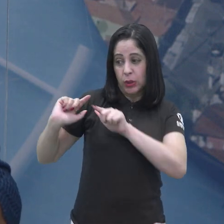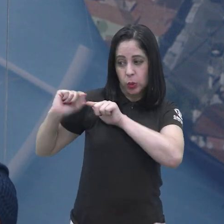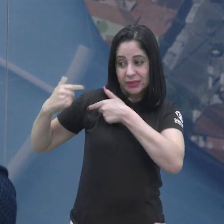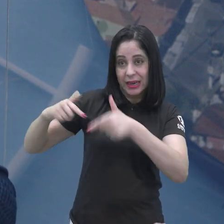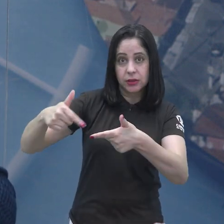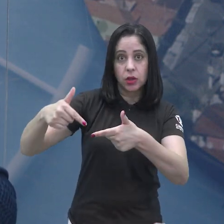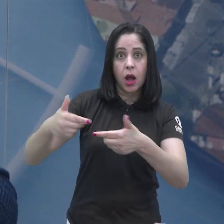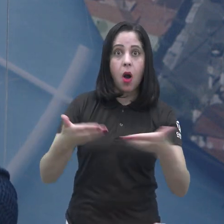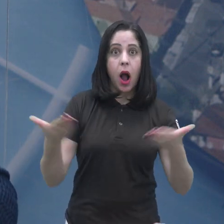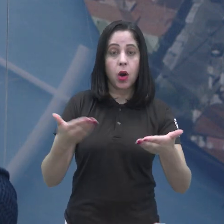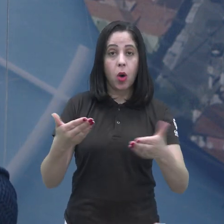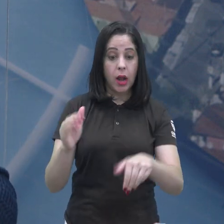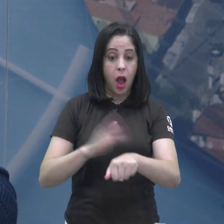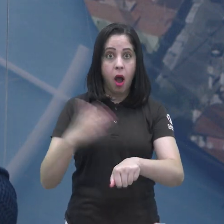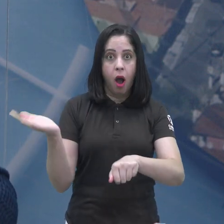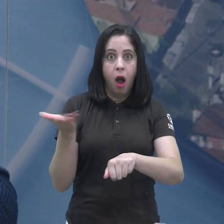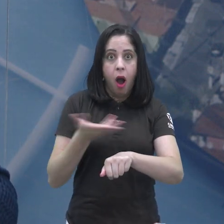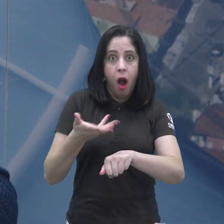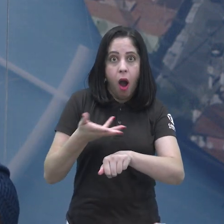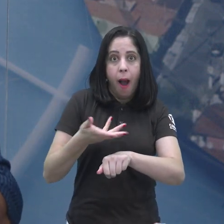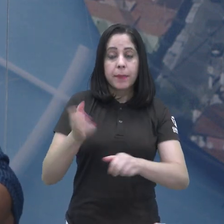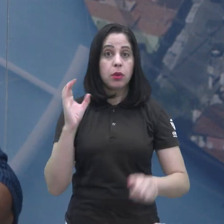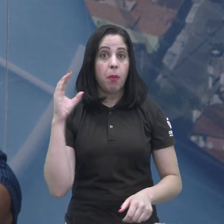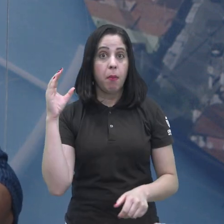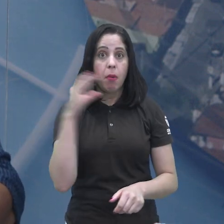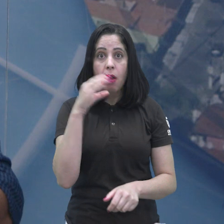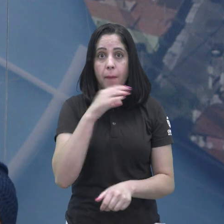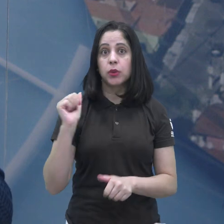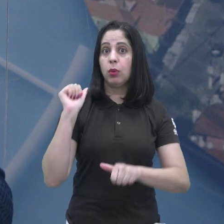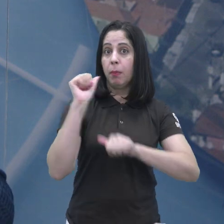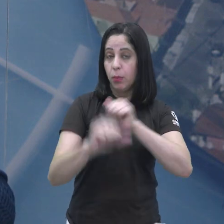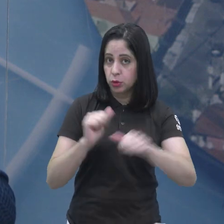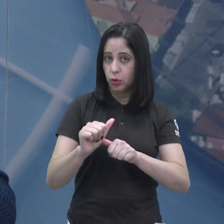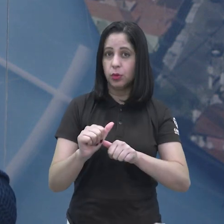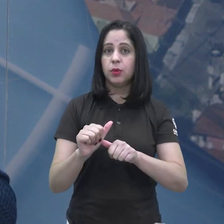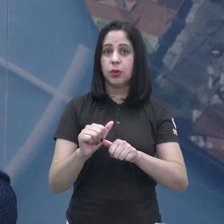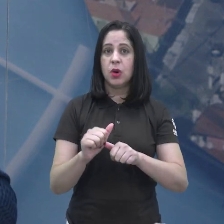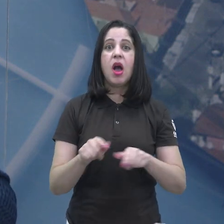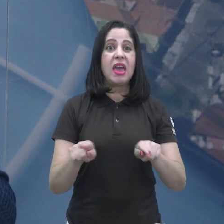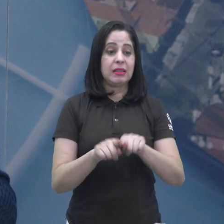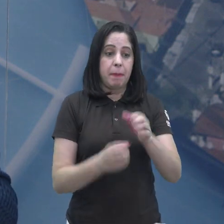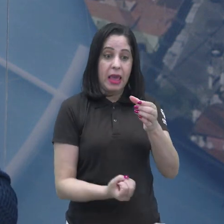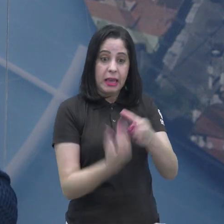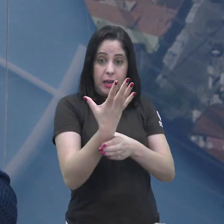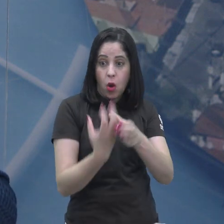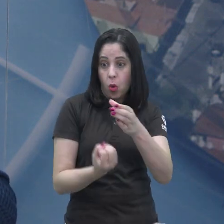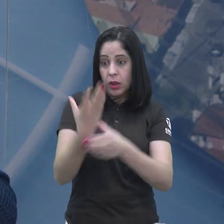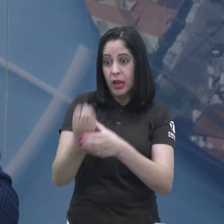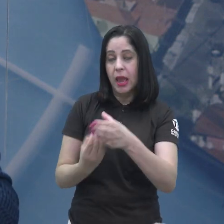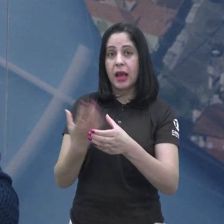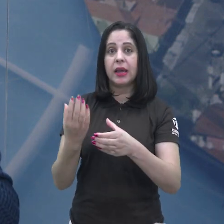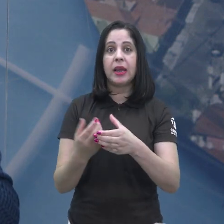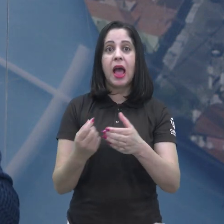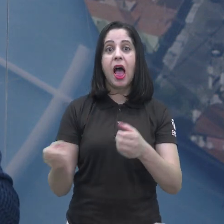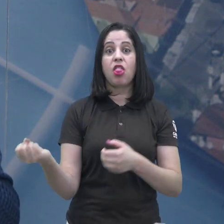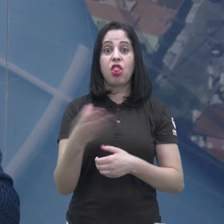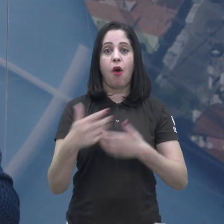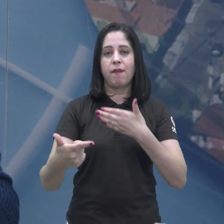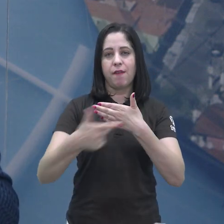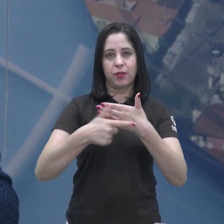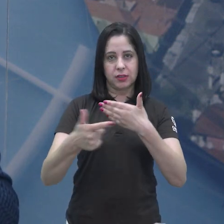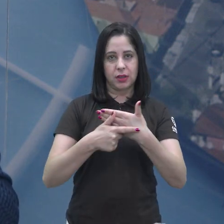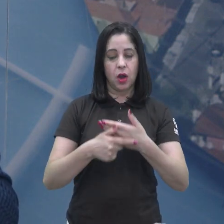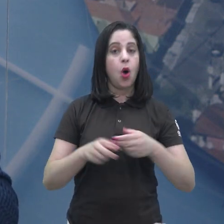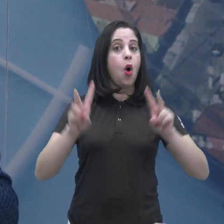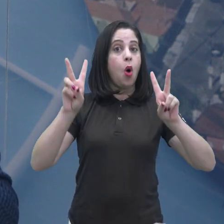estáveis, agora enfrentam mudanças rápidas e, claro, novas carreiras surgem. A evolução do mercado de trabalho é o